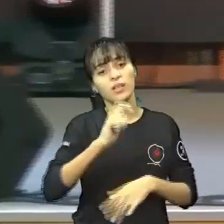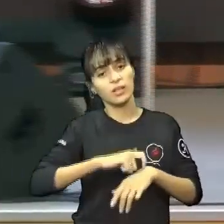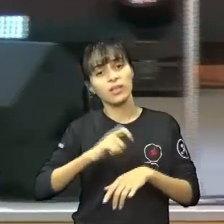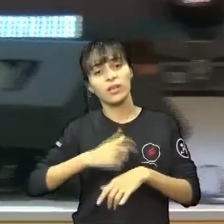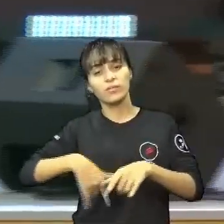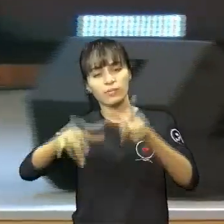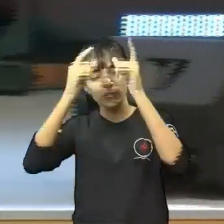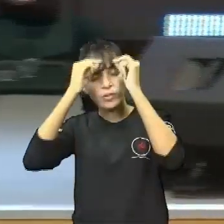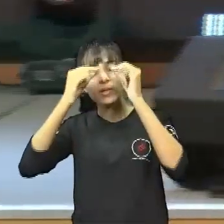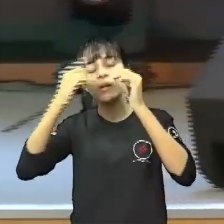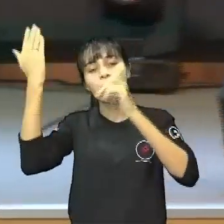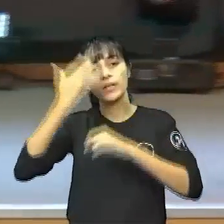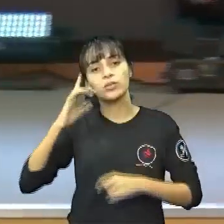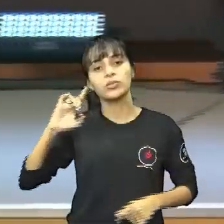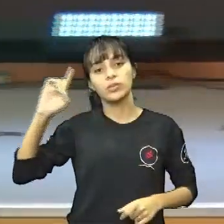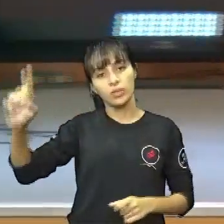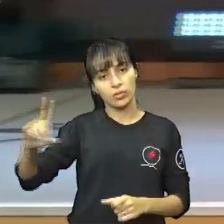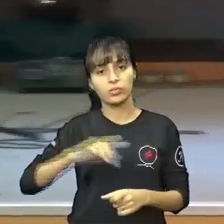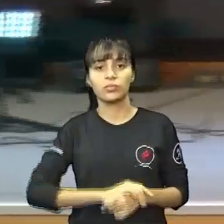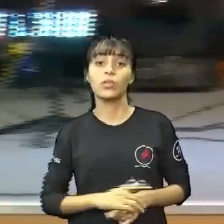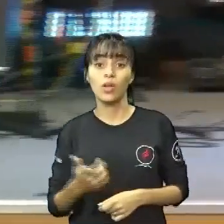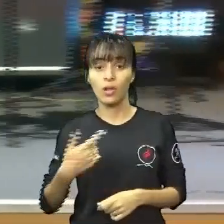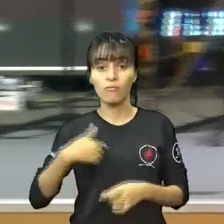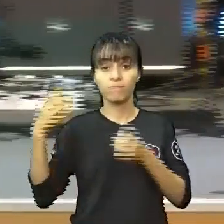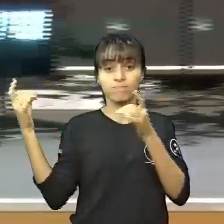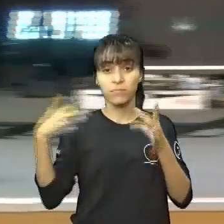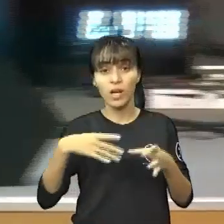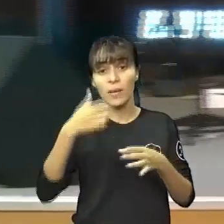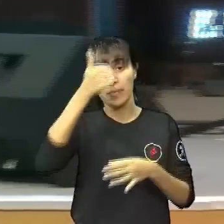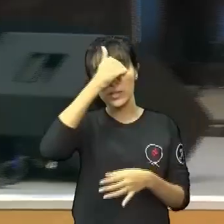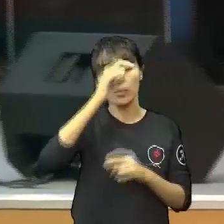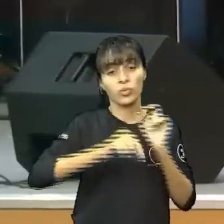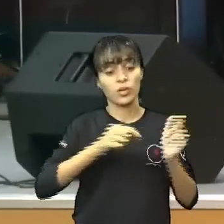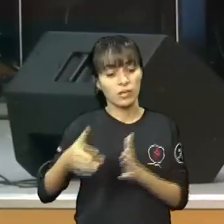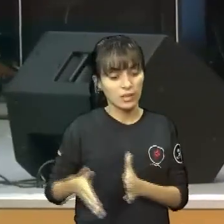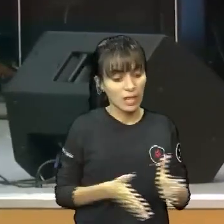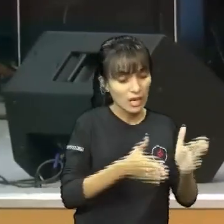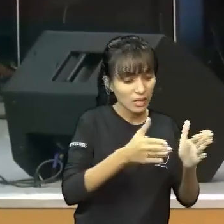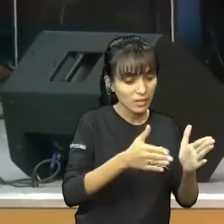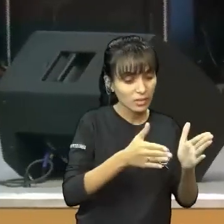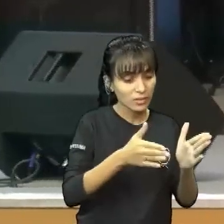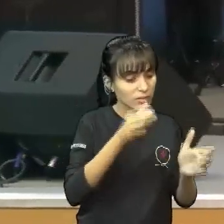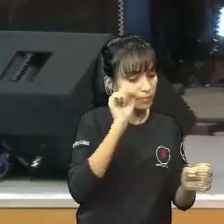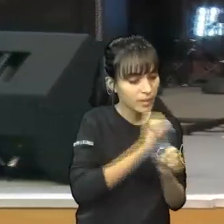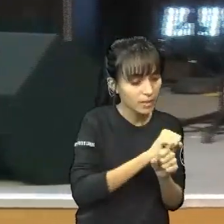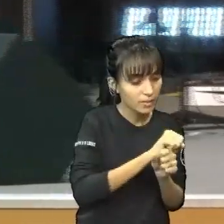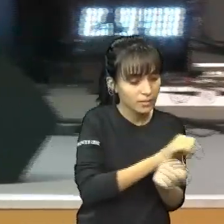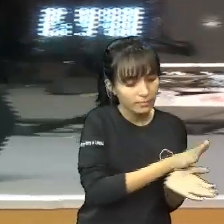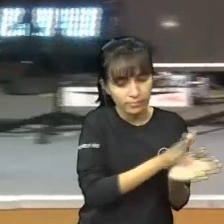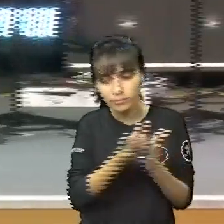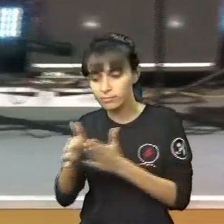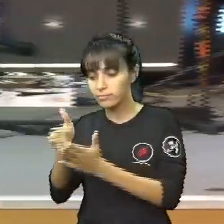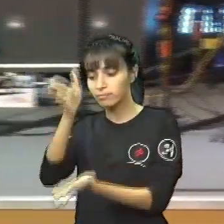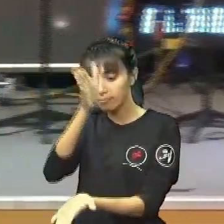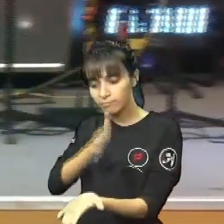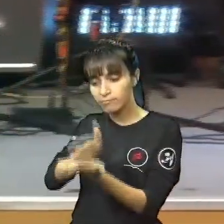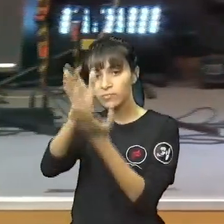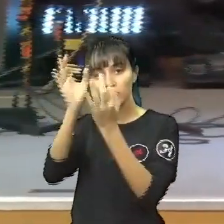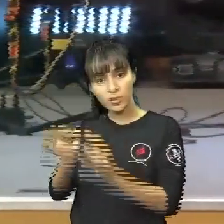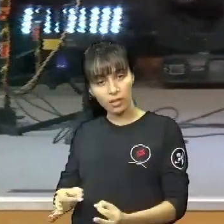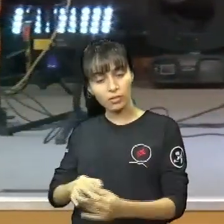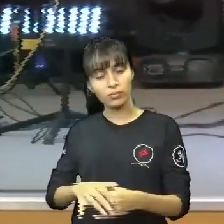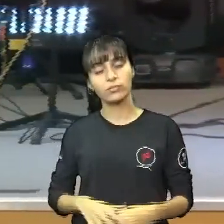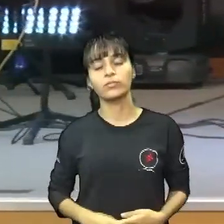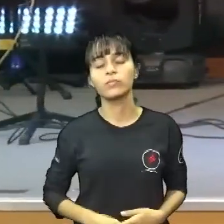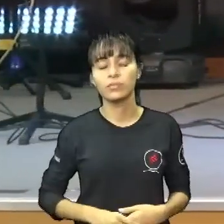de refrigerante da presença do Senhor eu tô renunciando arrependimento é você tá no caminho parar sair dele por outro caminho